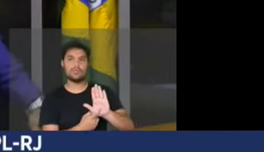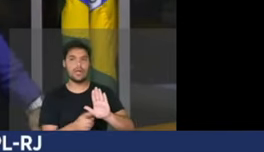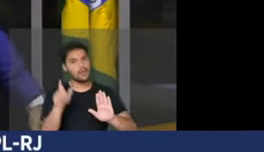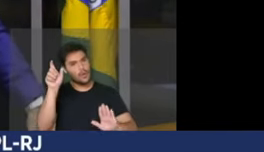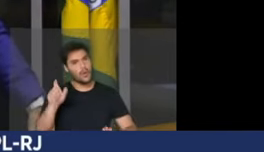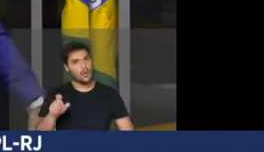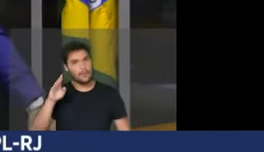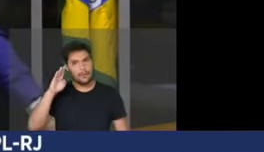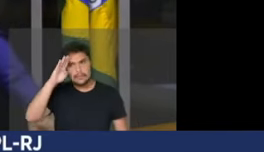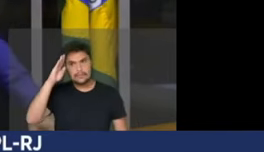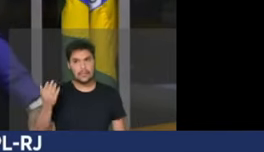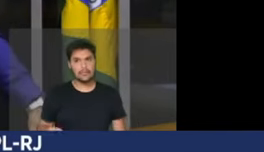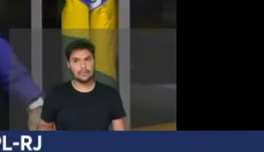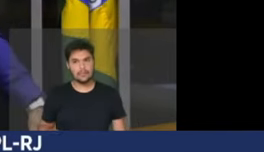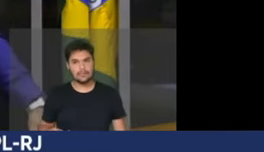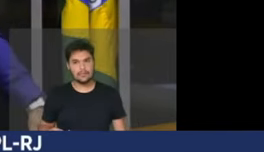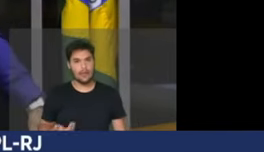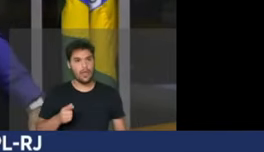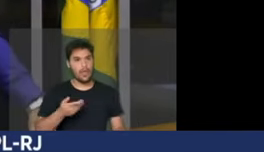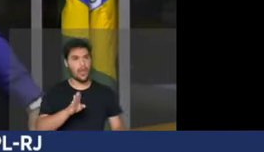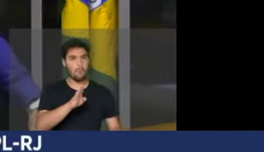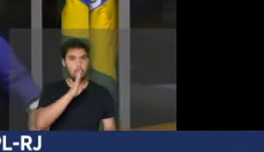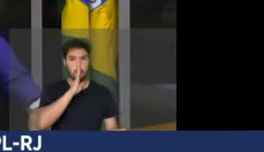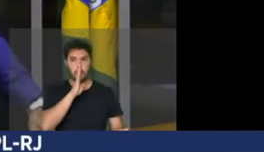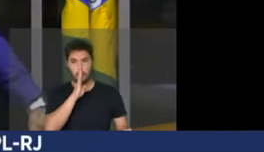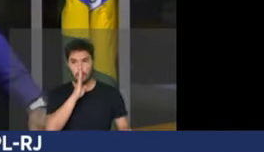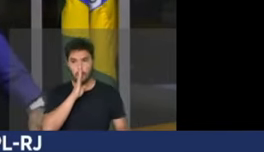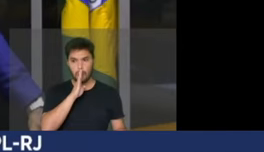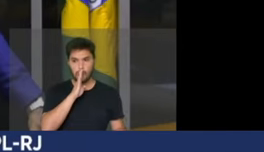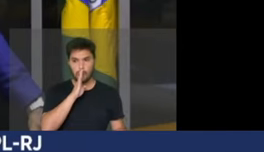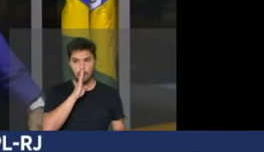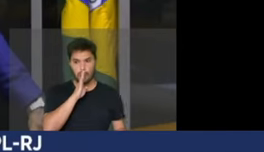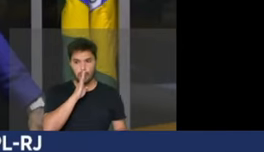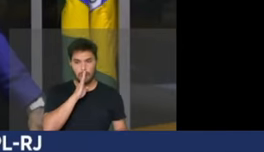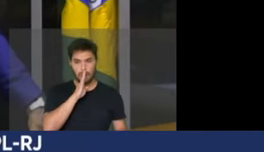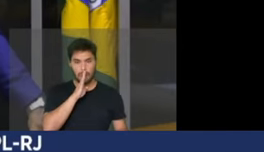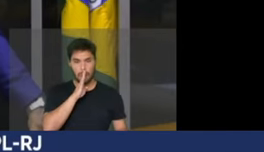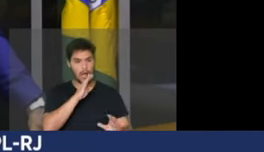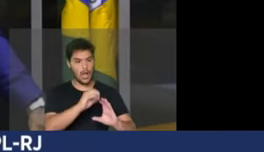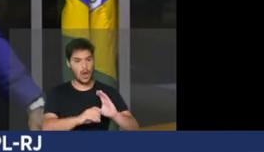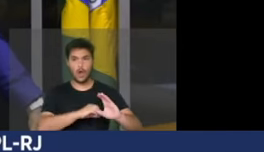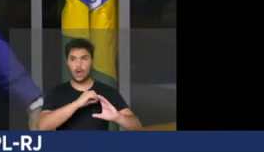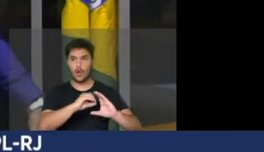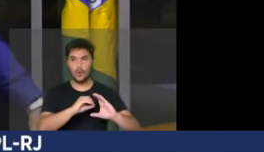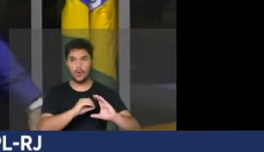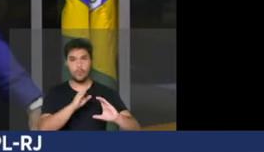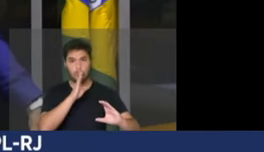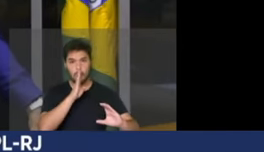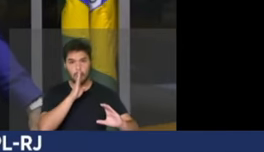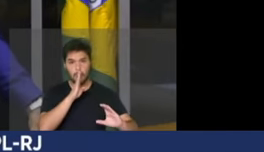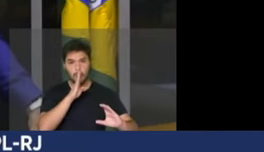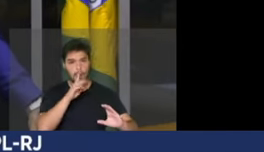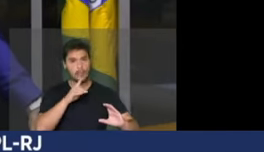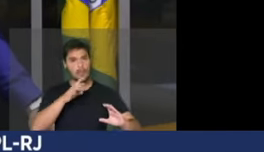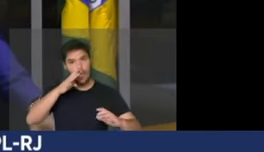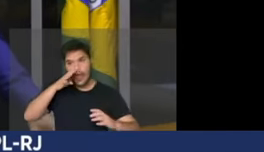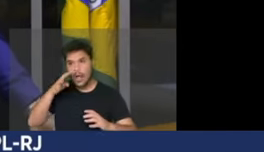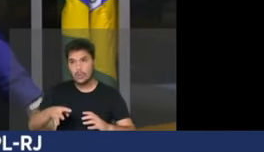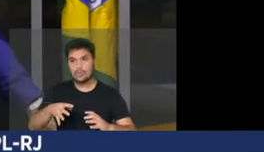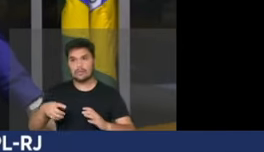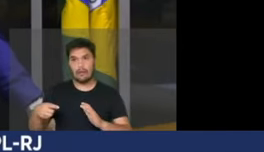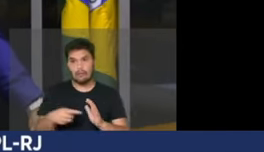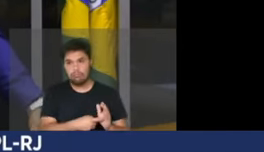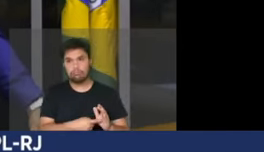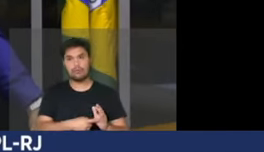presidente. Que silêncio é esse que a Rede Globo está tendo diante dessas graves acusações de